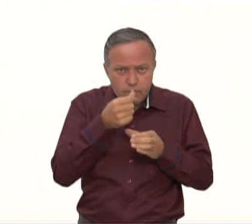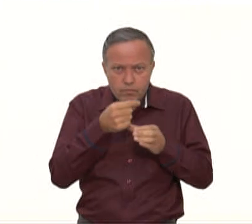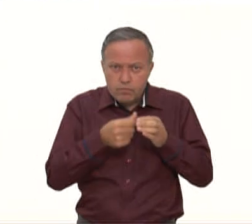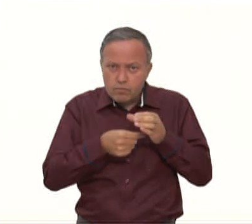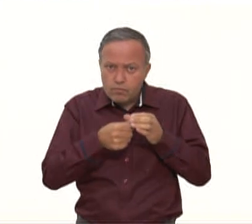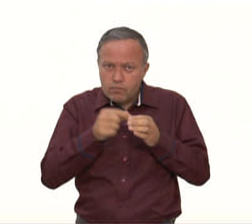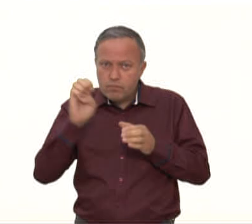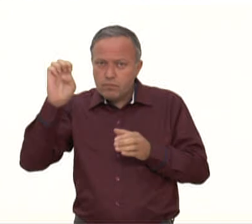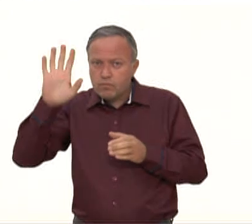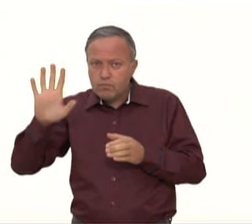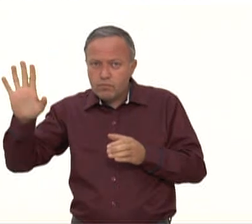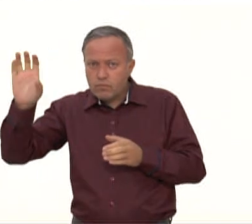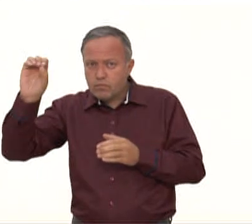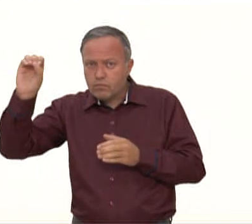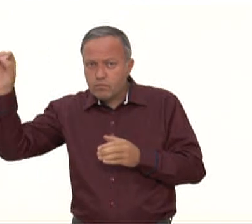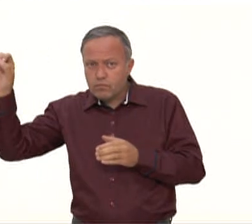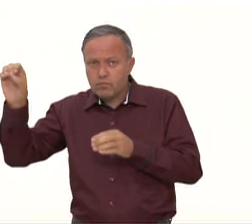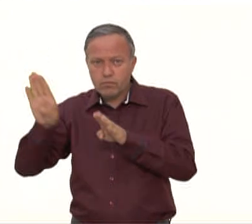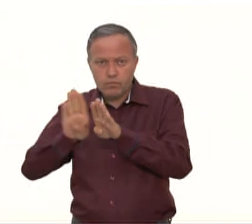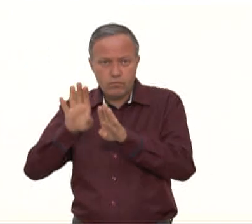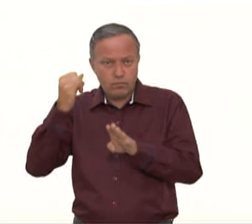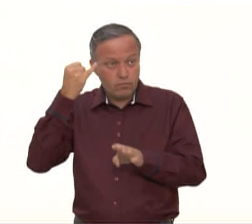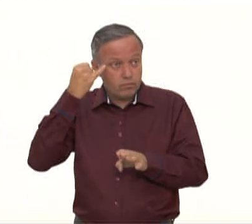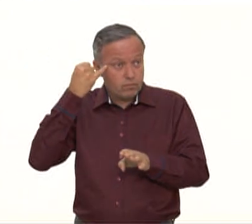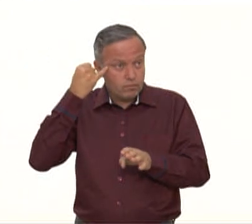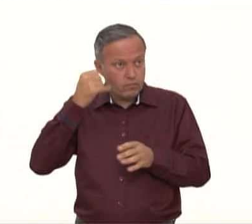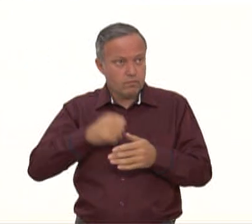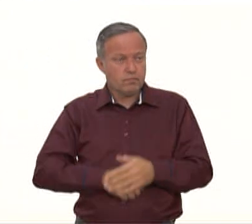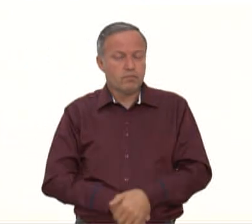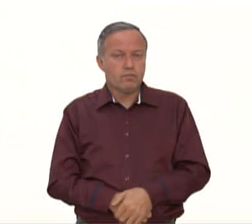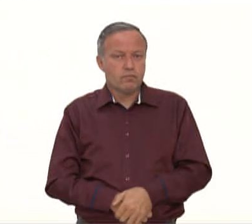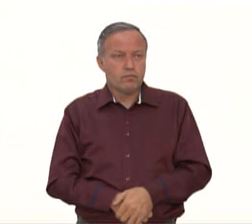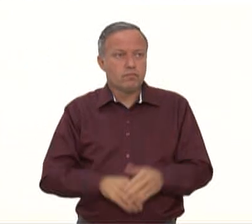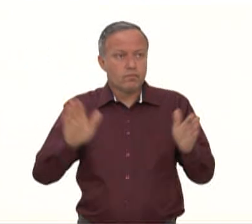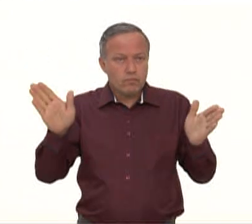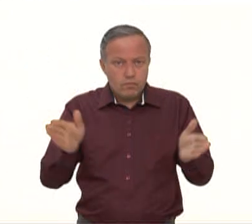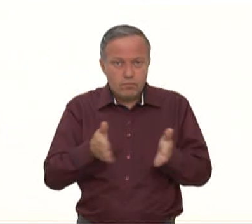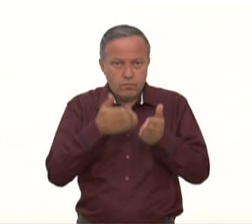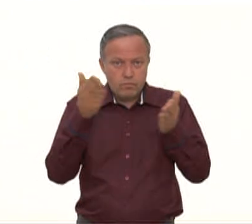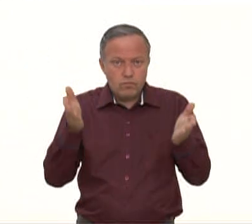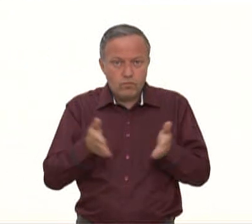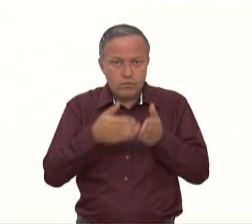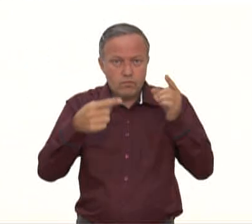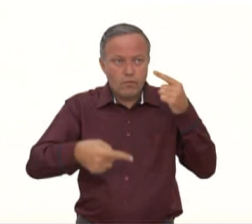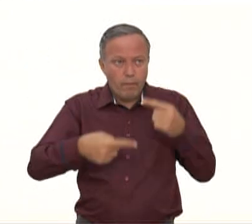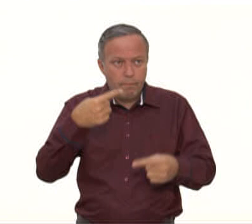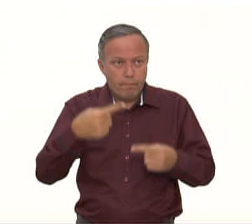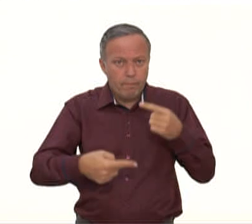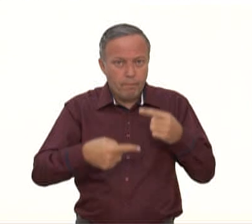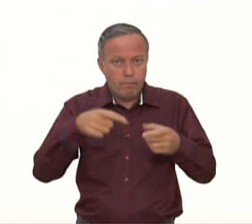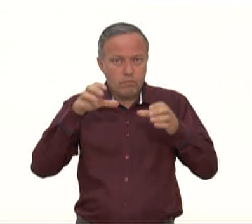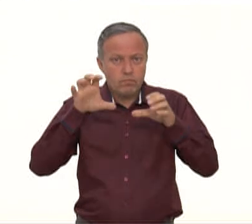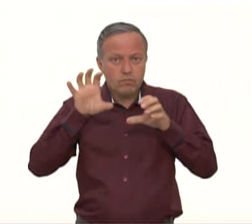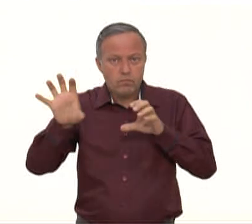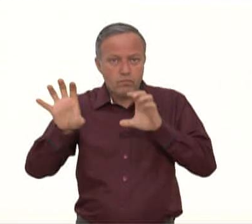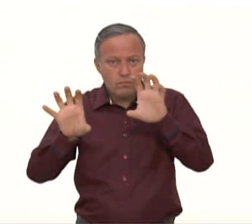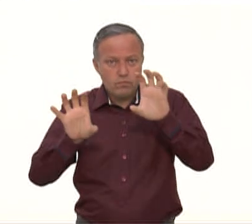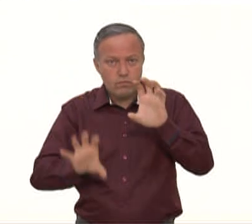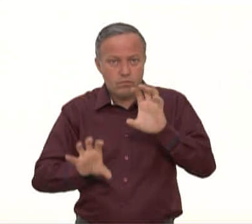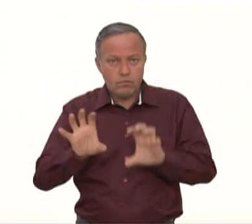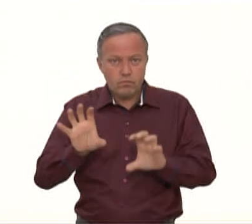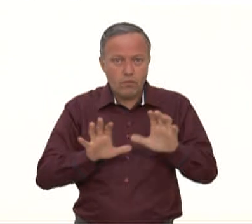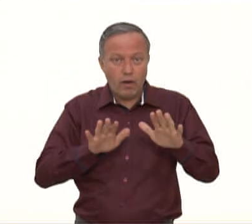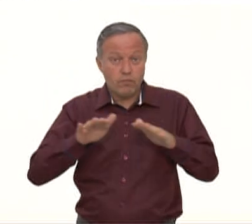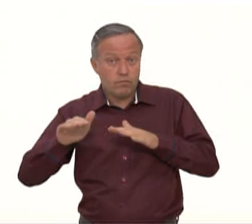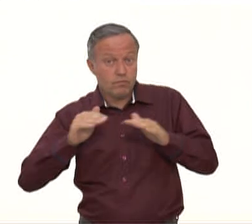e do Japão, o estímulo à criação de instrumentos políticos regionais capazes de assegurar o